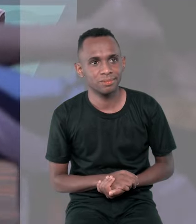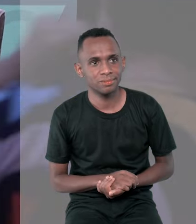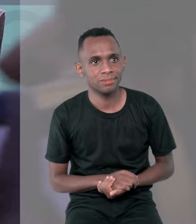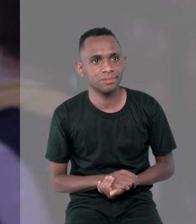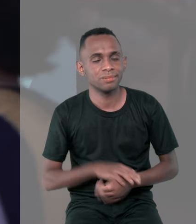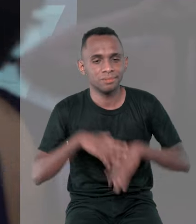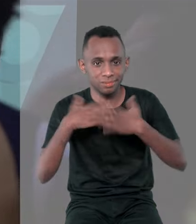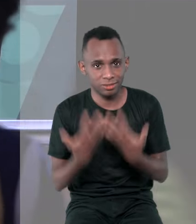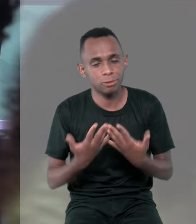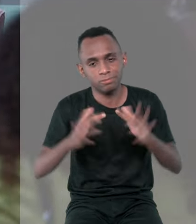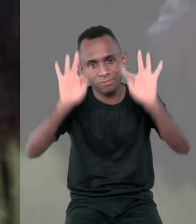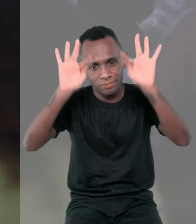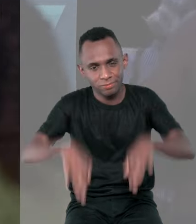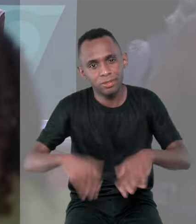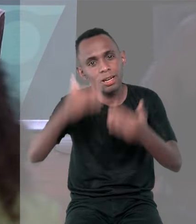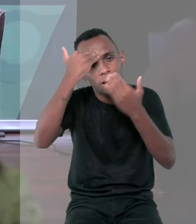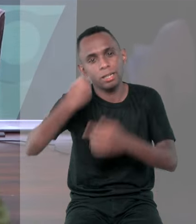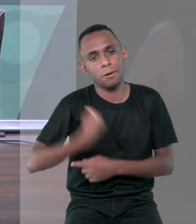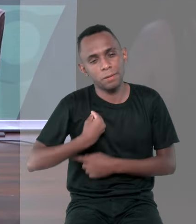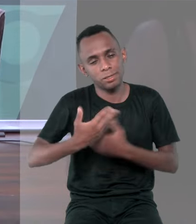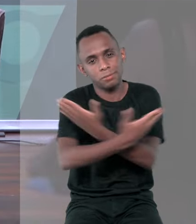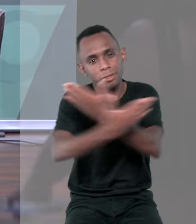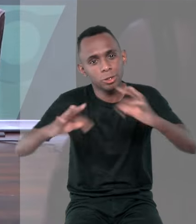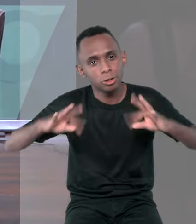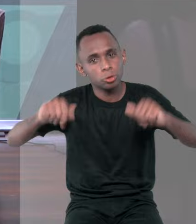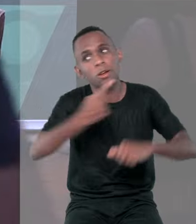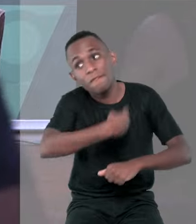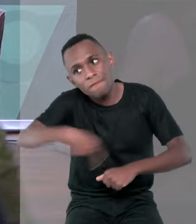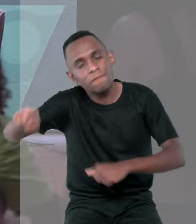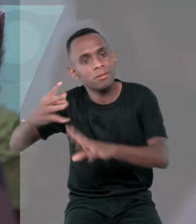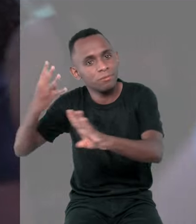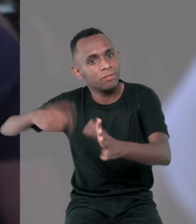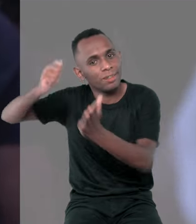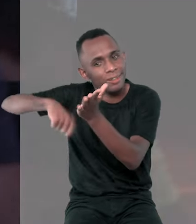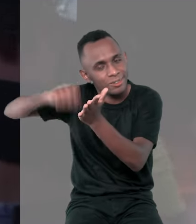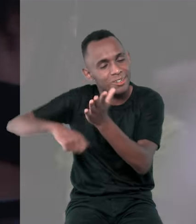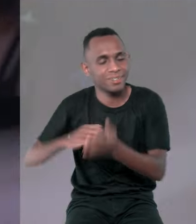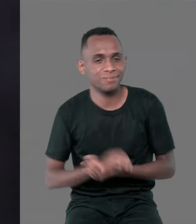Então, gente, a gente encerra e agradecemos a presença de todos e vamos aos autógrafos.